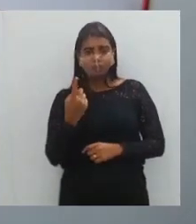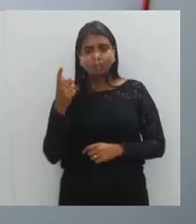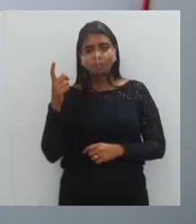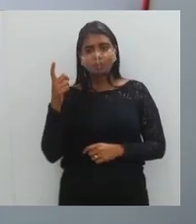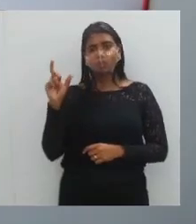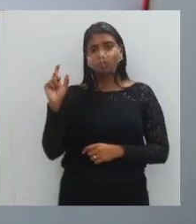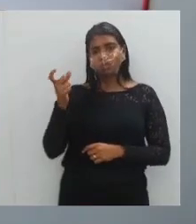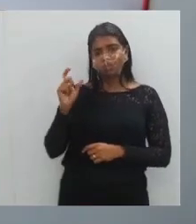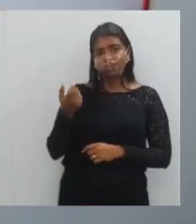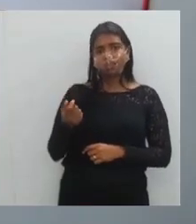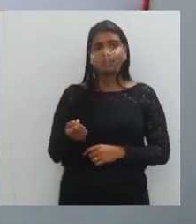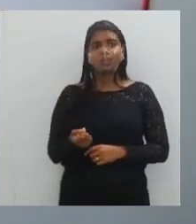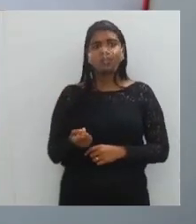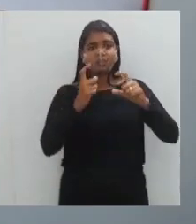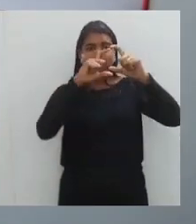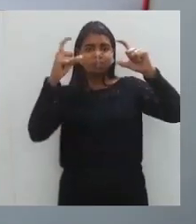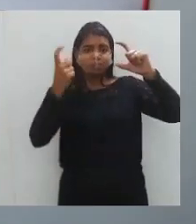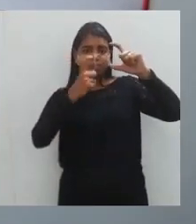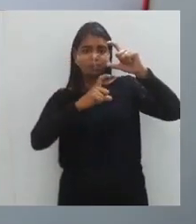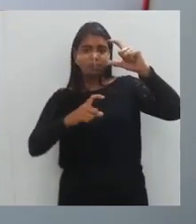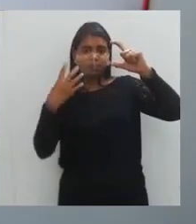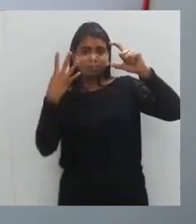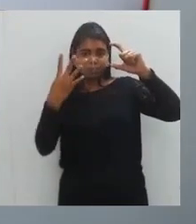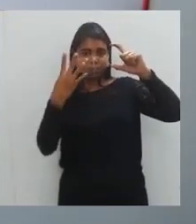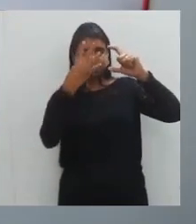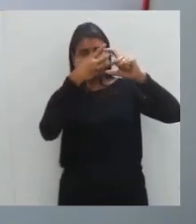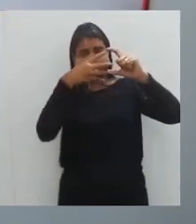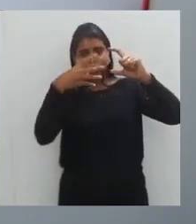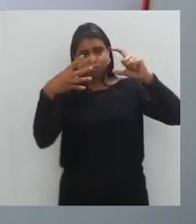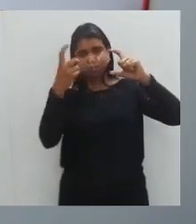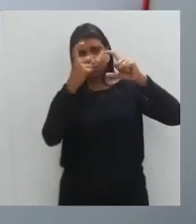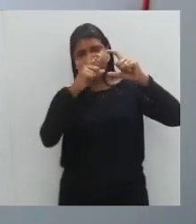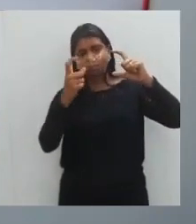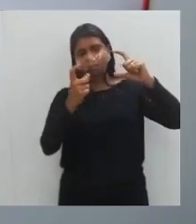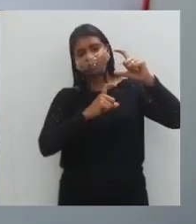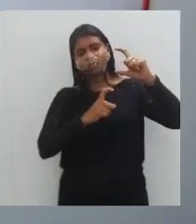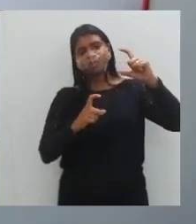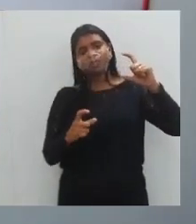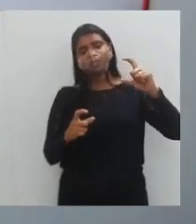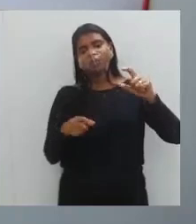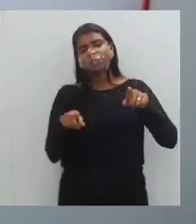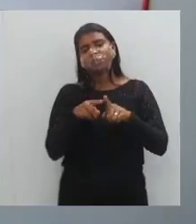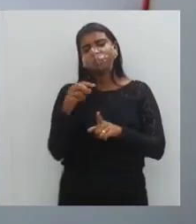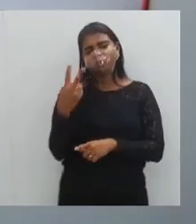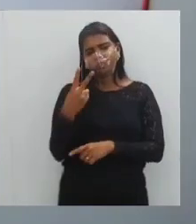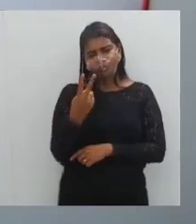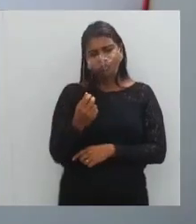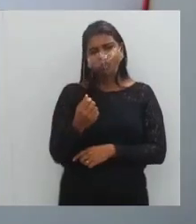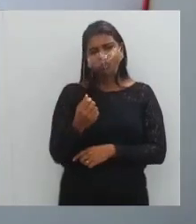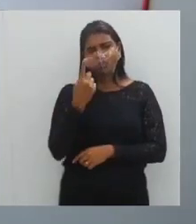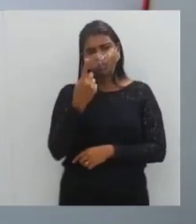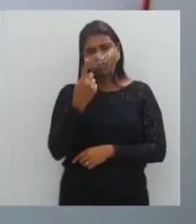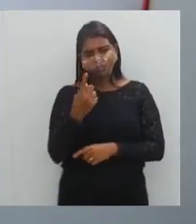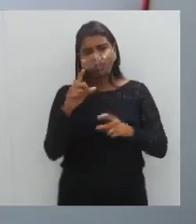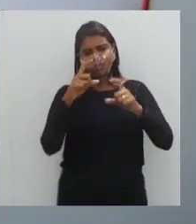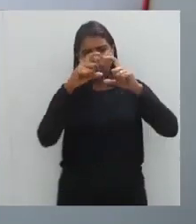um quadro subdividido em 4. Mas geralmente a charge e o cartoon só é um